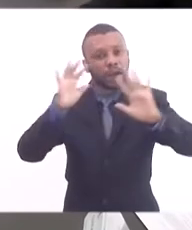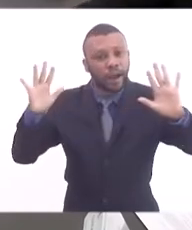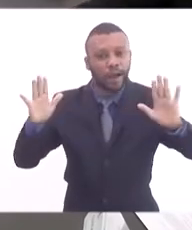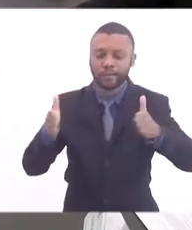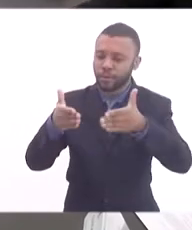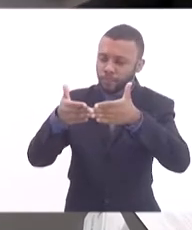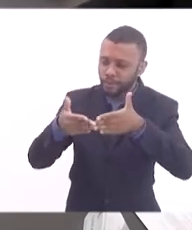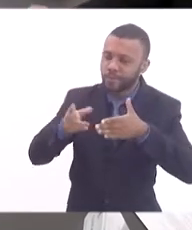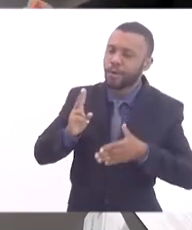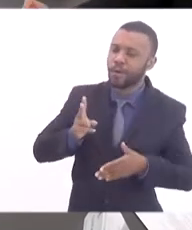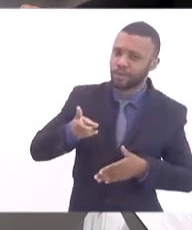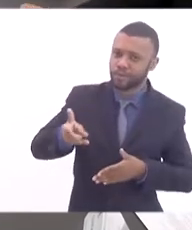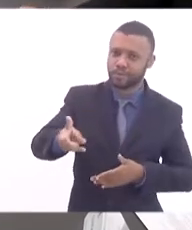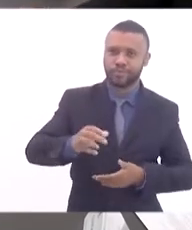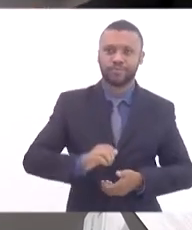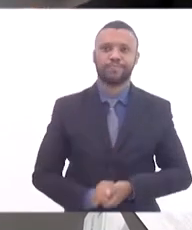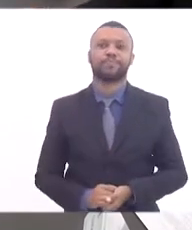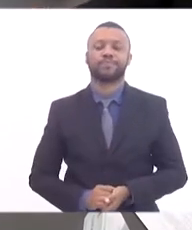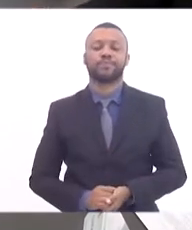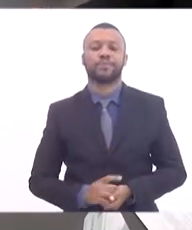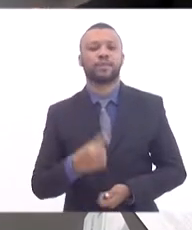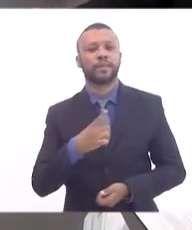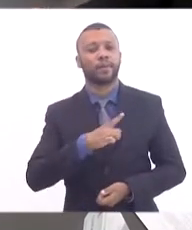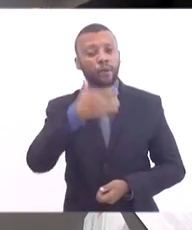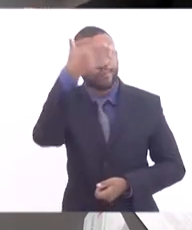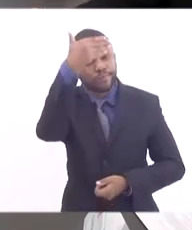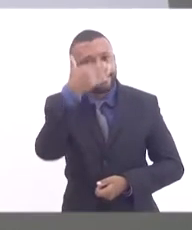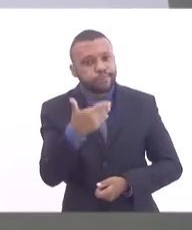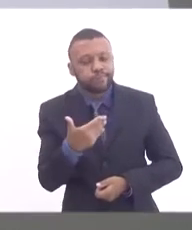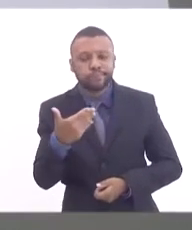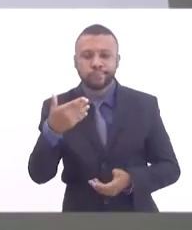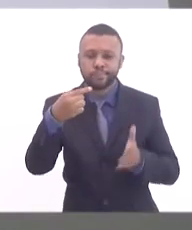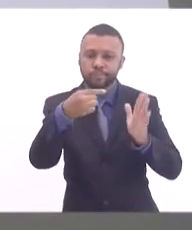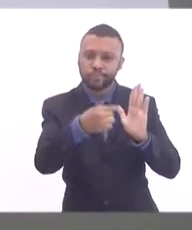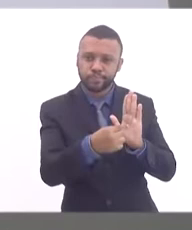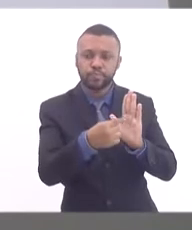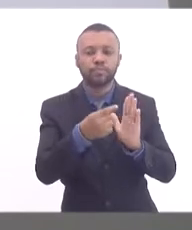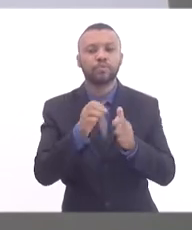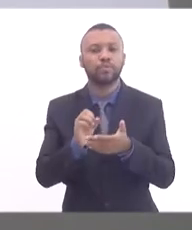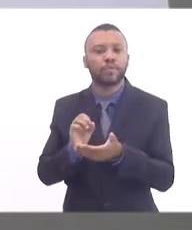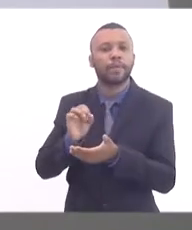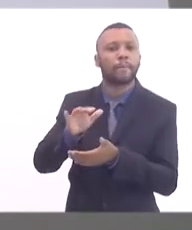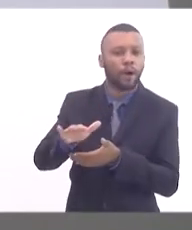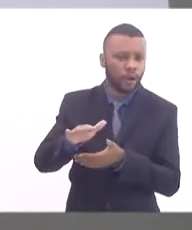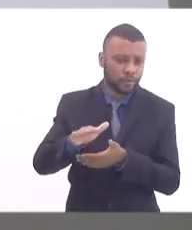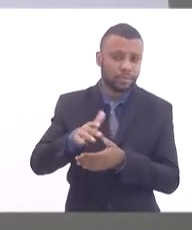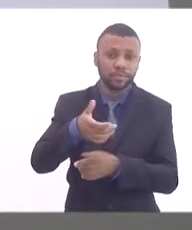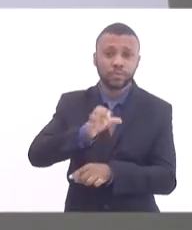papel do depósito que ele fez